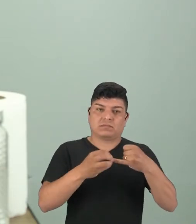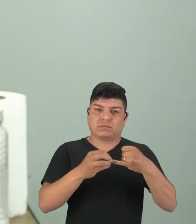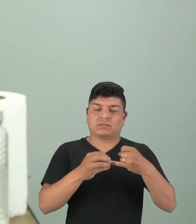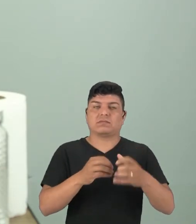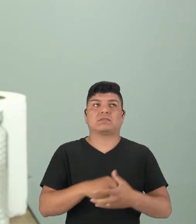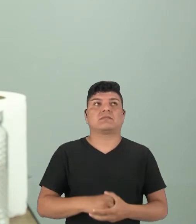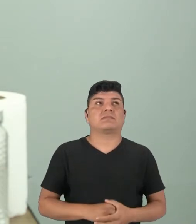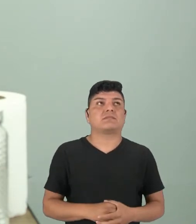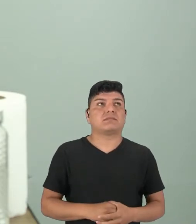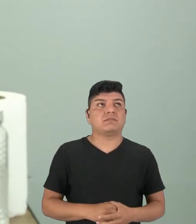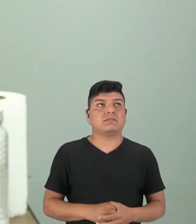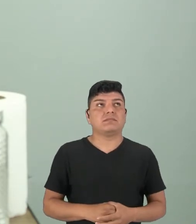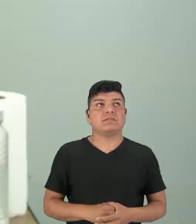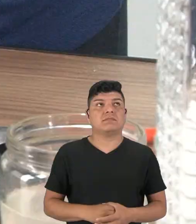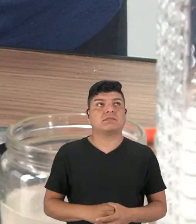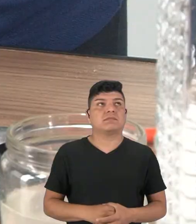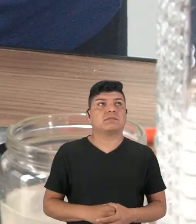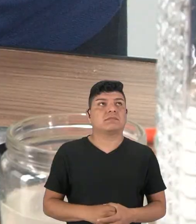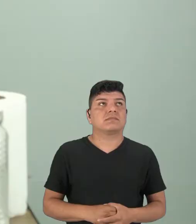aqui.